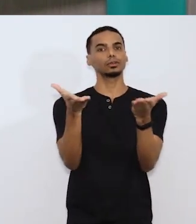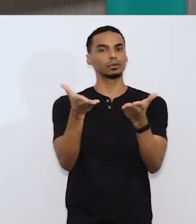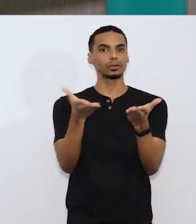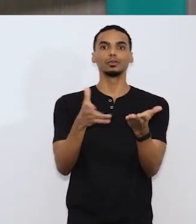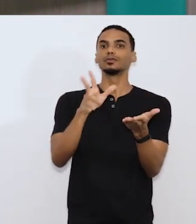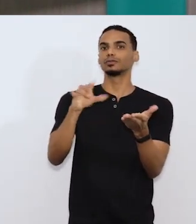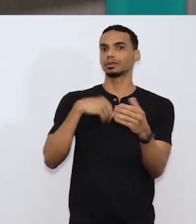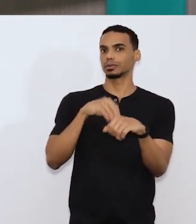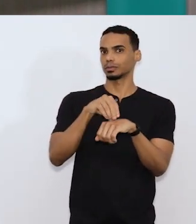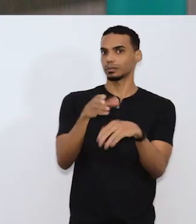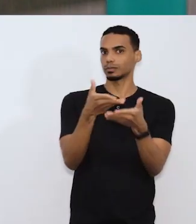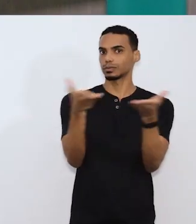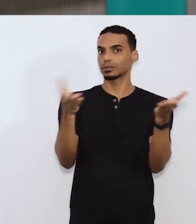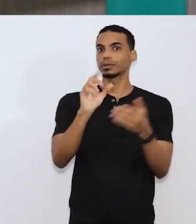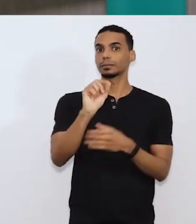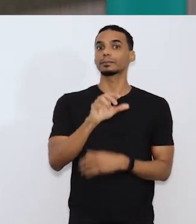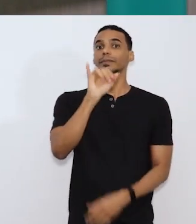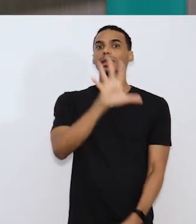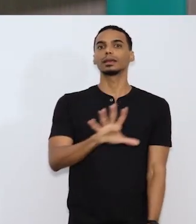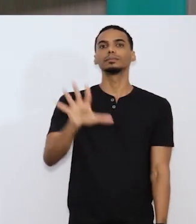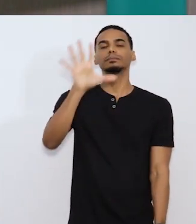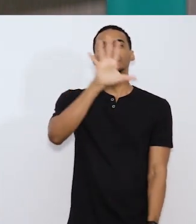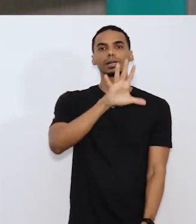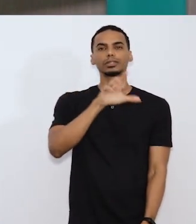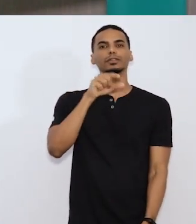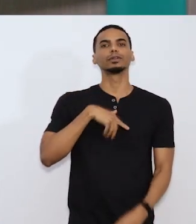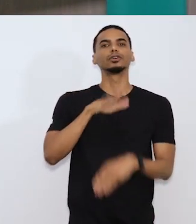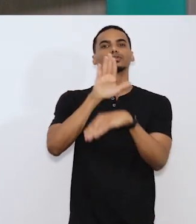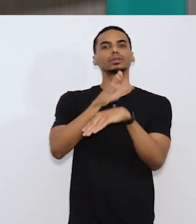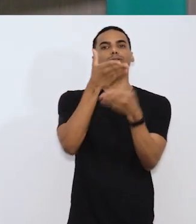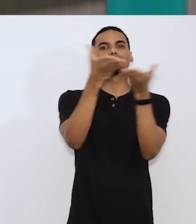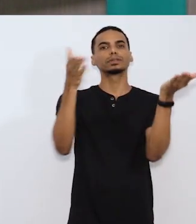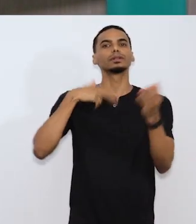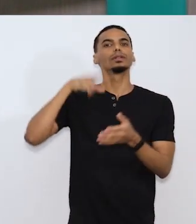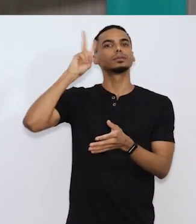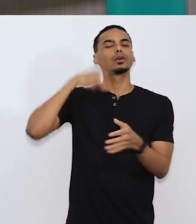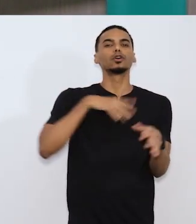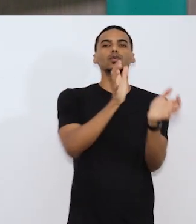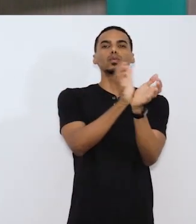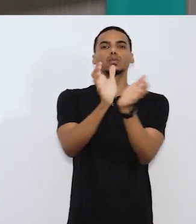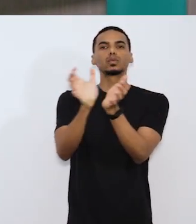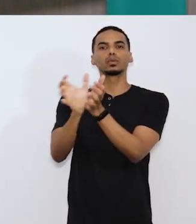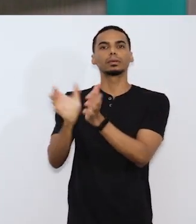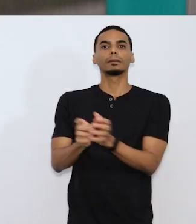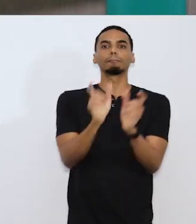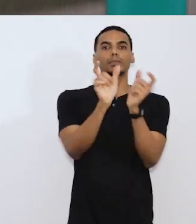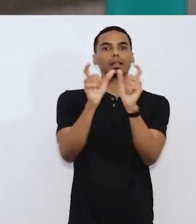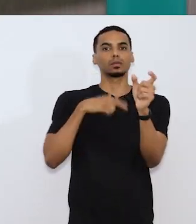vocês, mais uma vez, essa imagem que vai relembrar as classes de palavras da língua